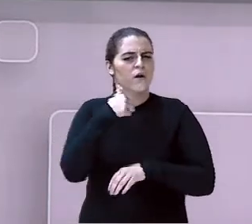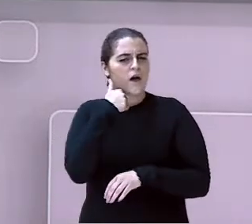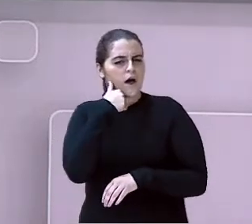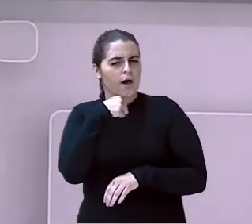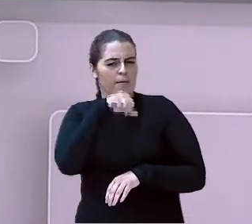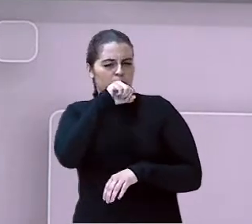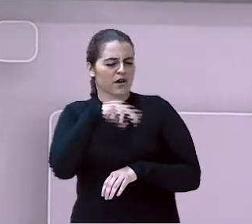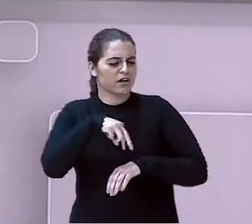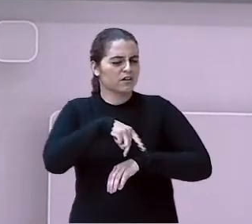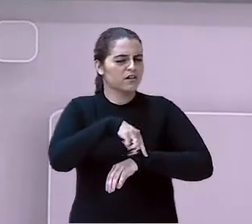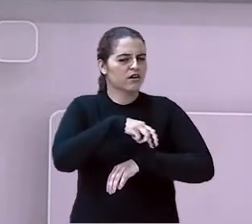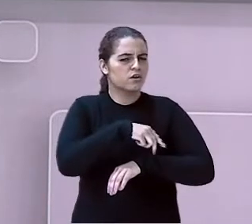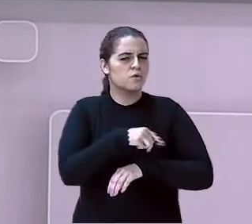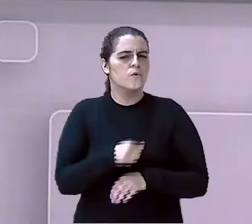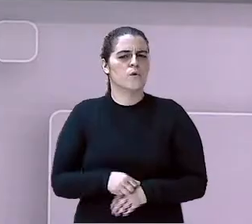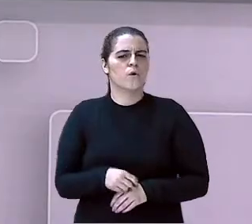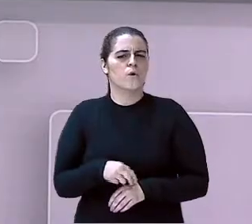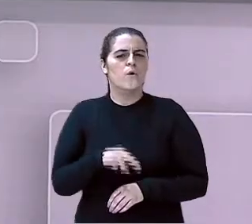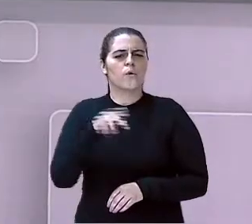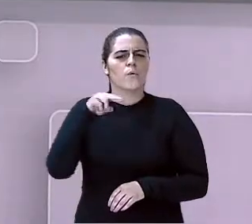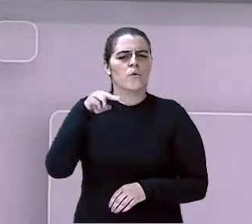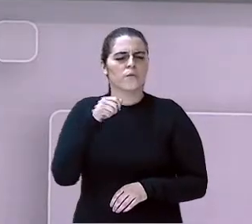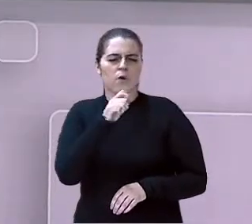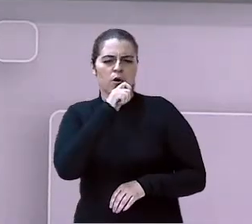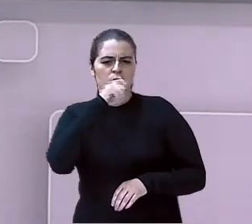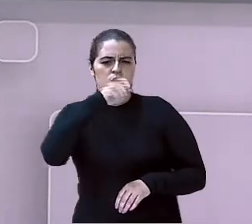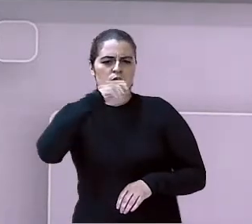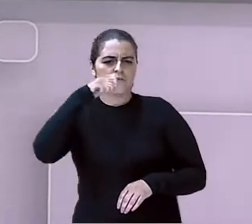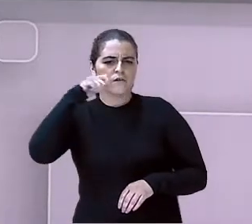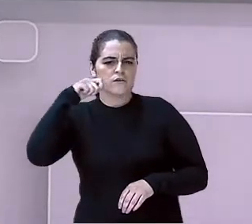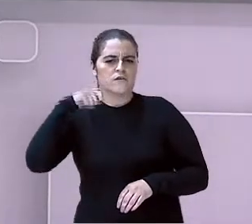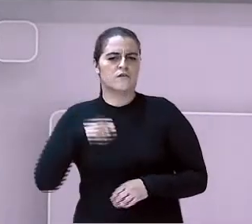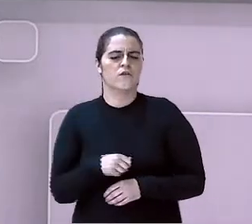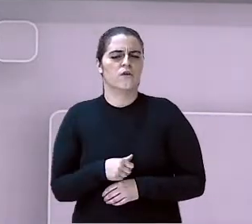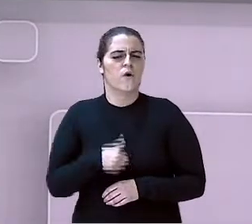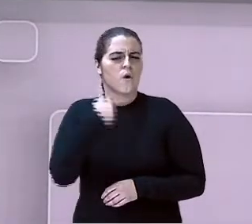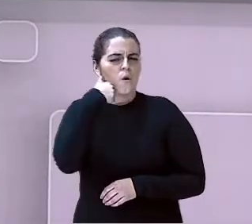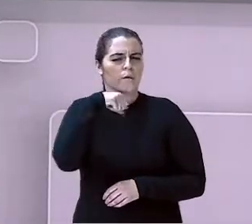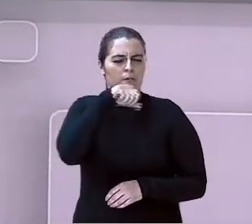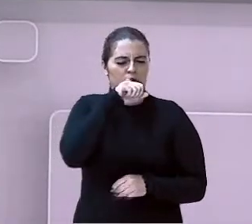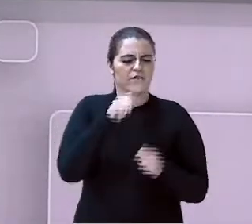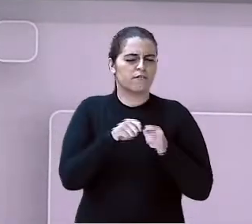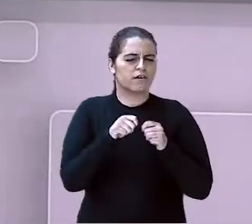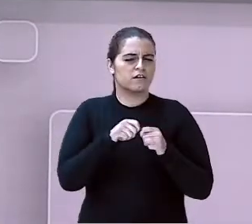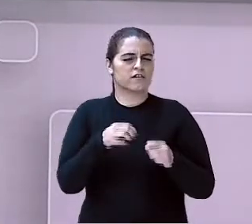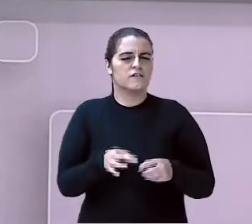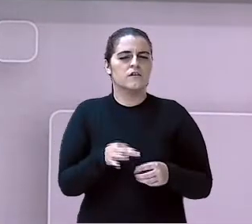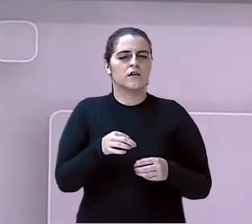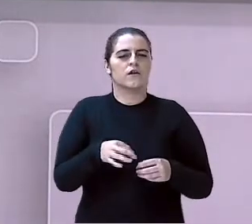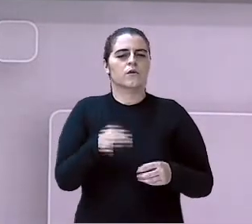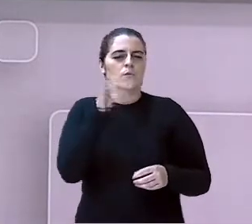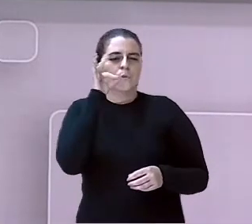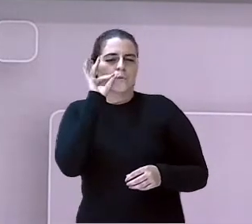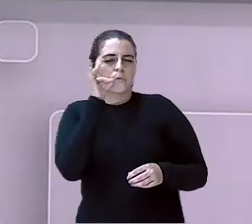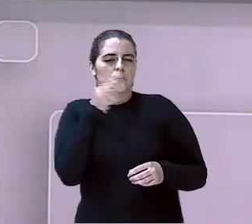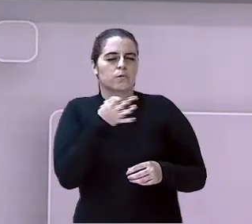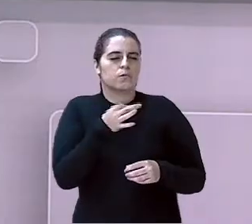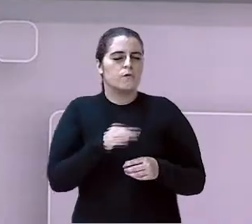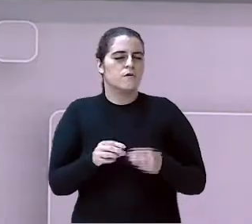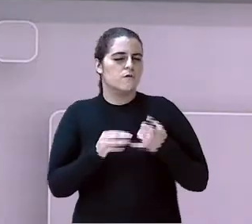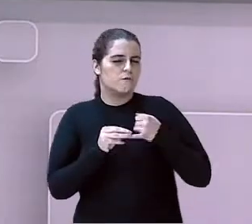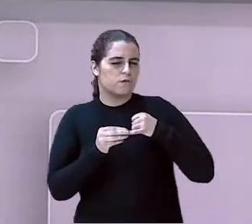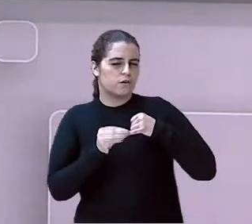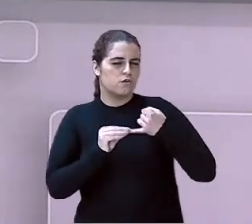O irmãozinho lá no banheiro escovando o dente? Ou a mamãe já está lá fazendo um café, colocou o feijão para cozinhar,